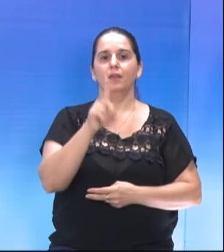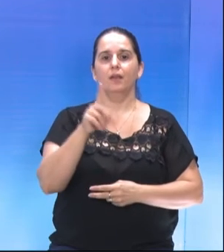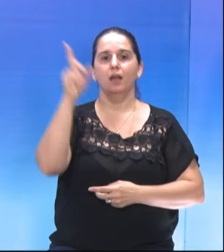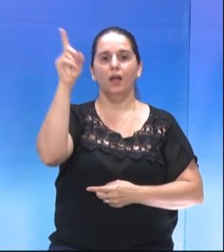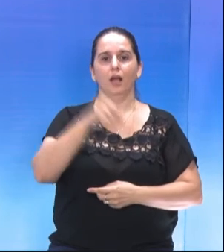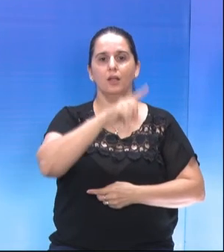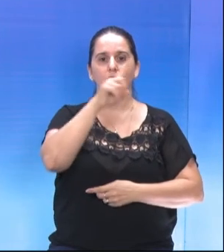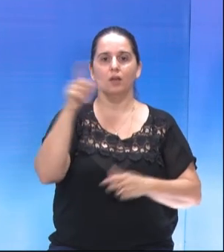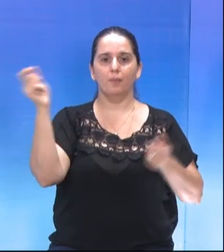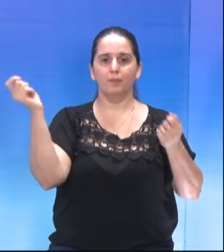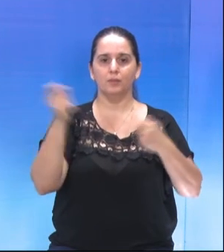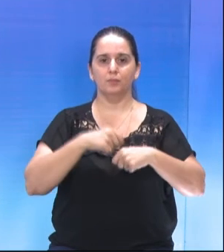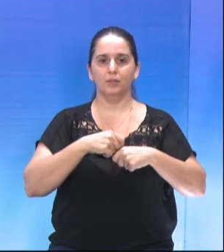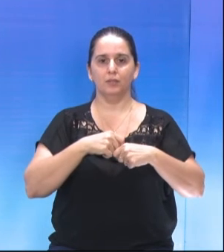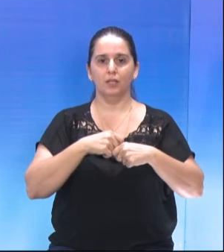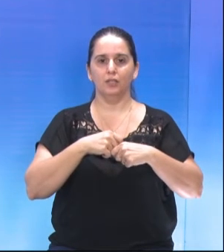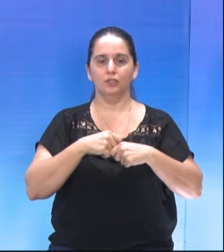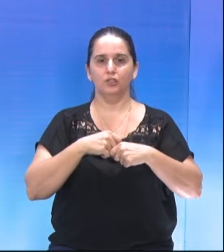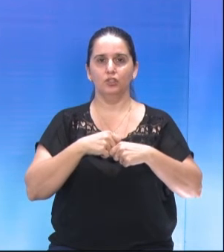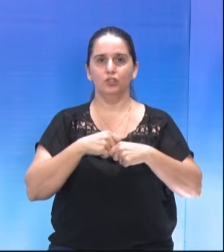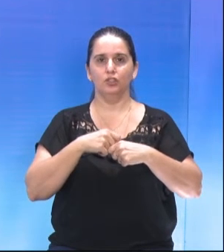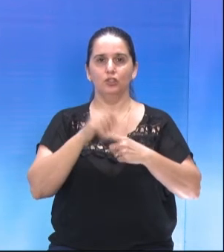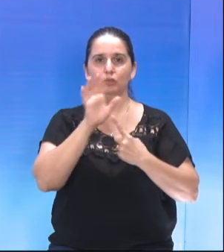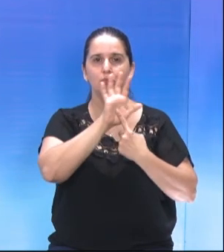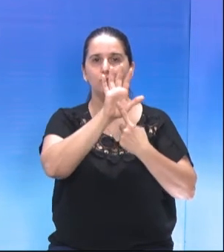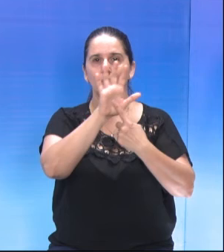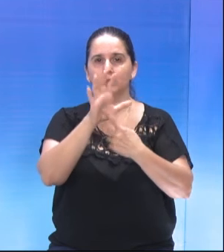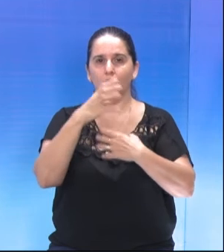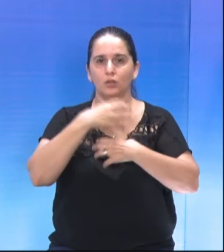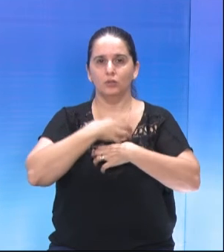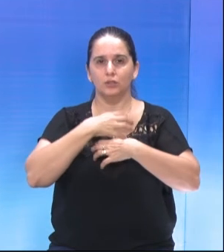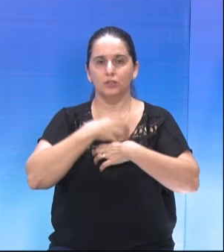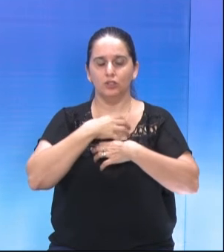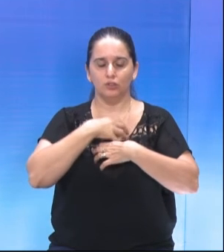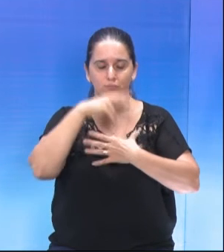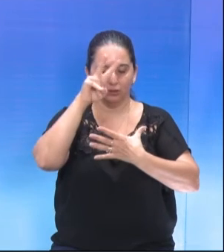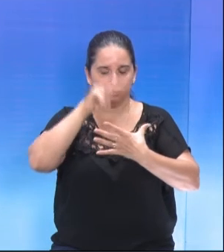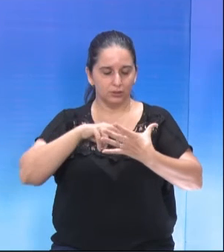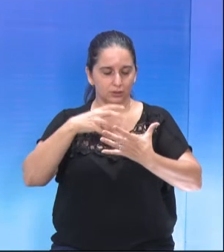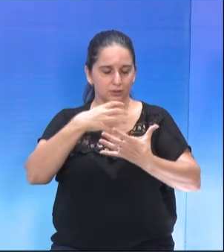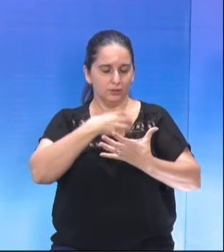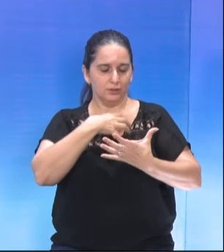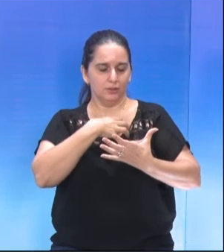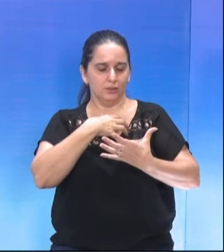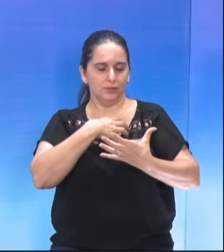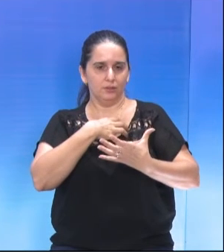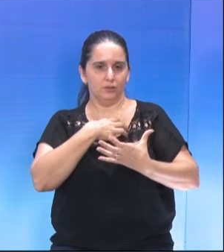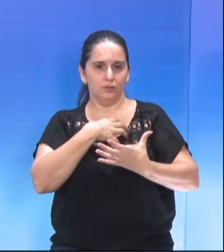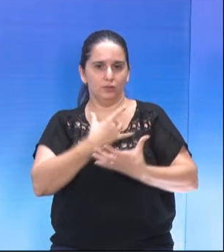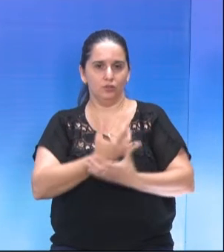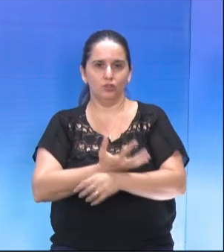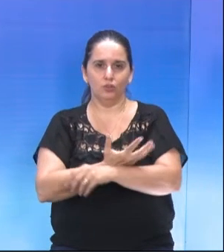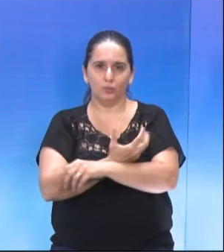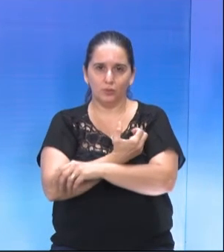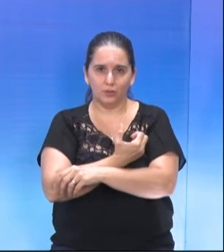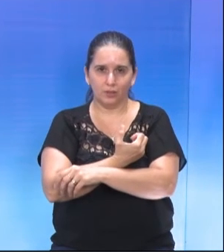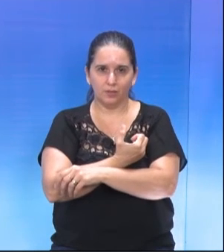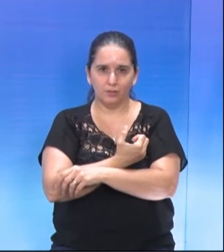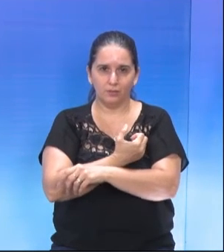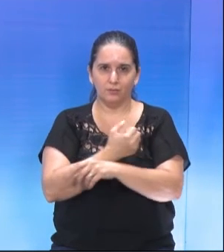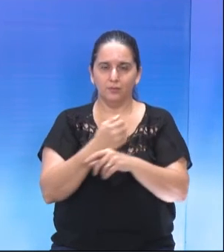D é anular a possibilidade de leituras afetivas. Não é porque é uma obra, aí é uma